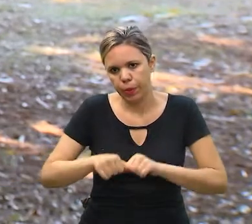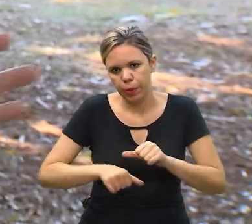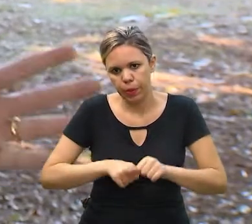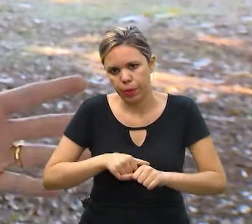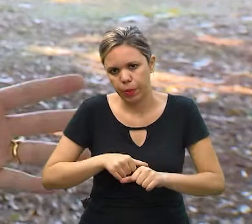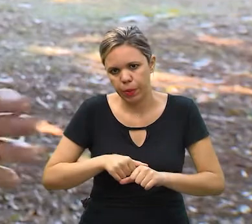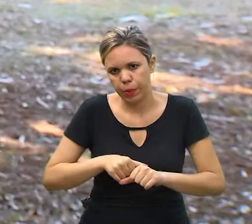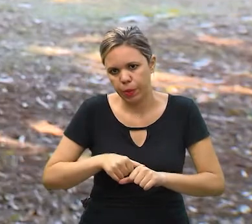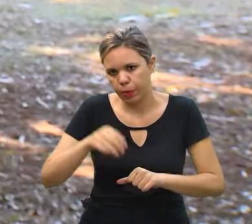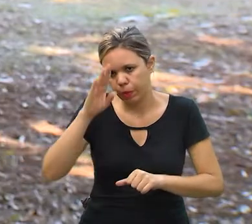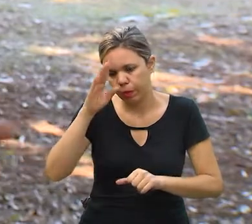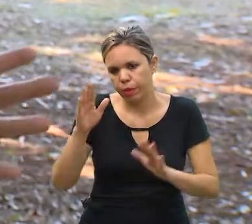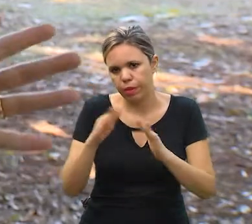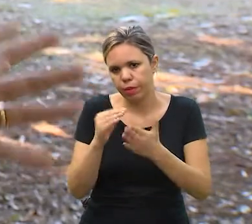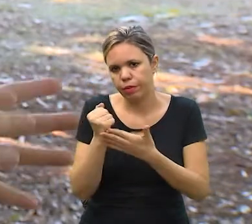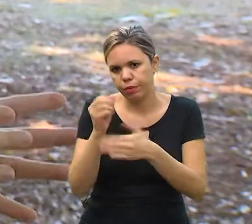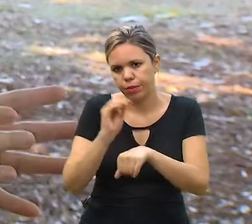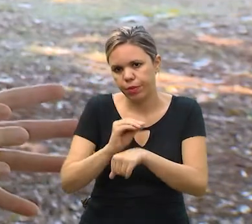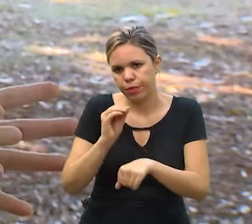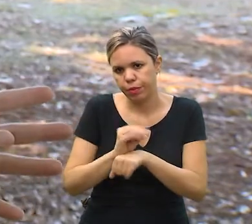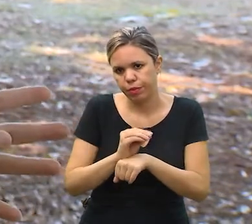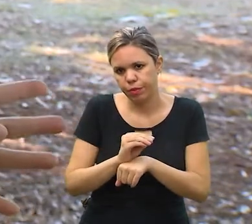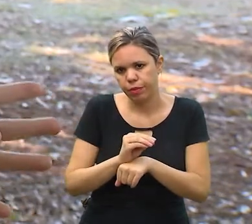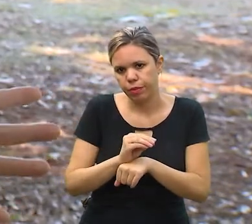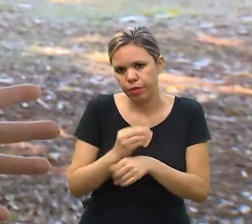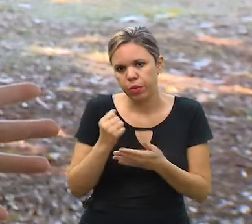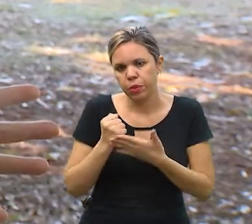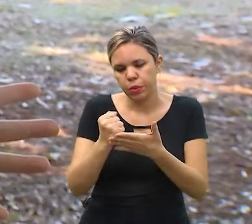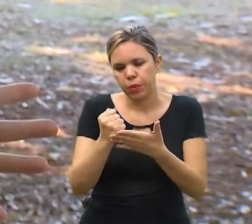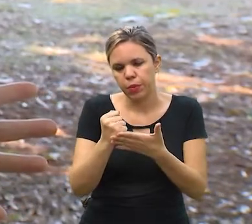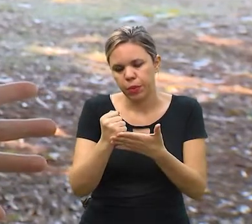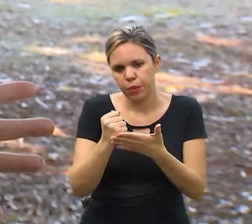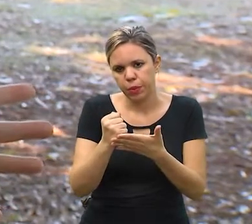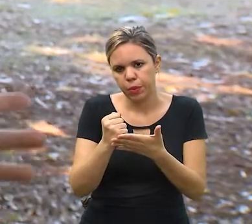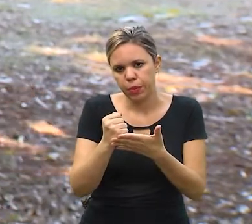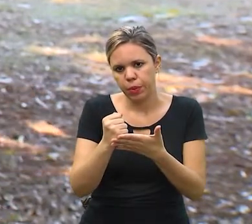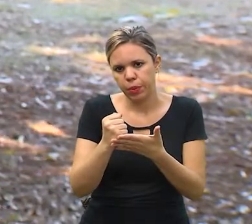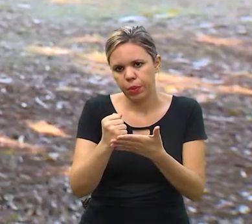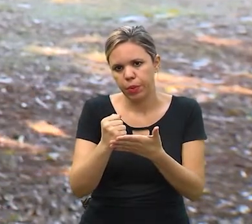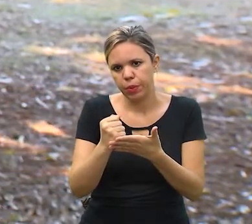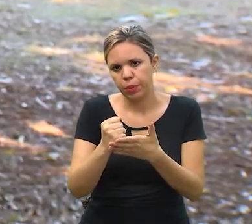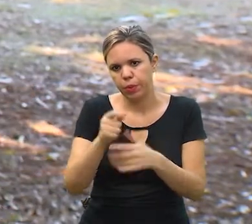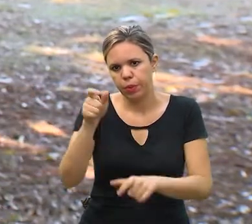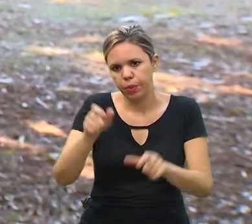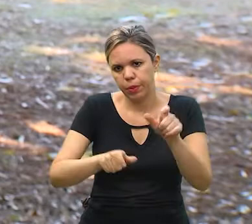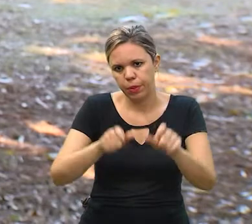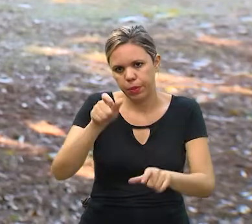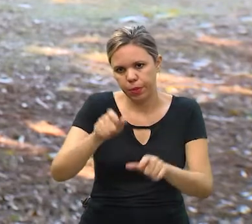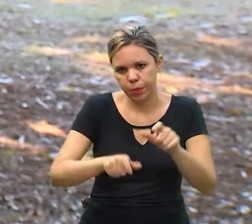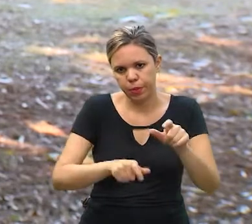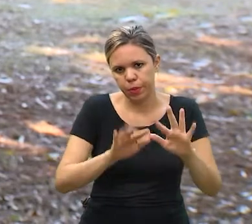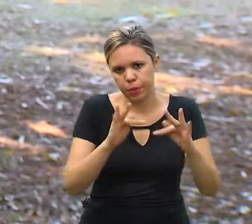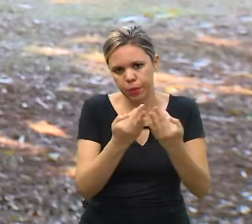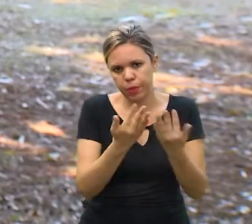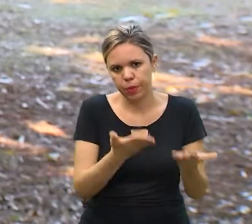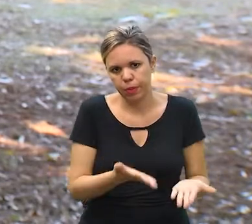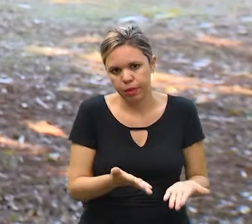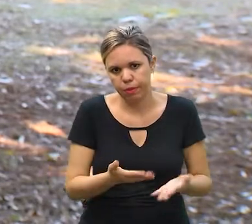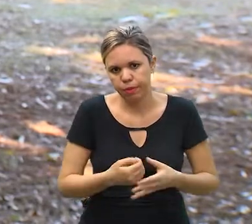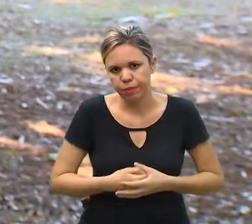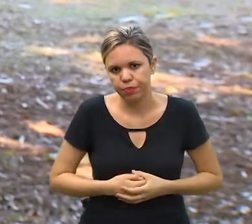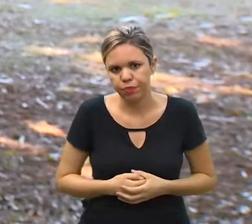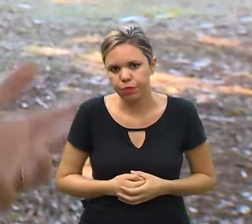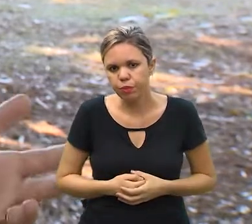em pilares financeiros da casa que buscam justamente ajudar aquelas pessoas, aquela unidade familiar, né?